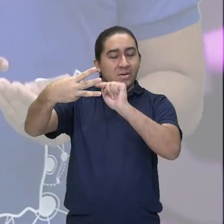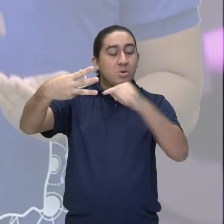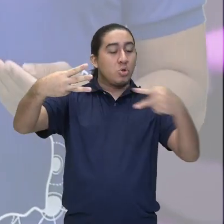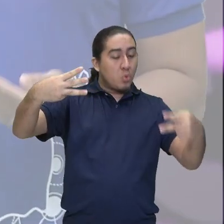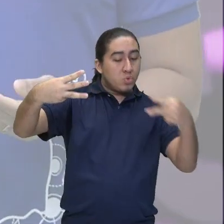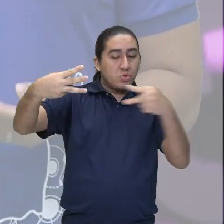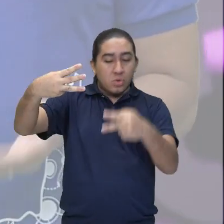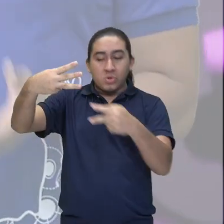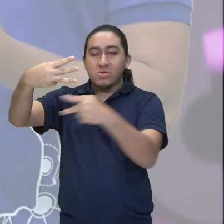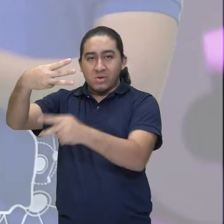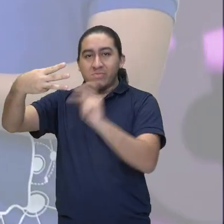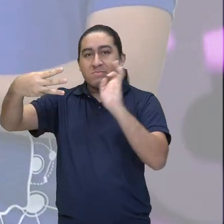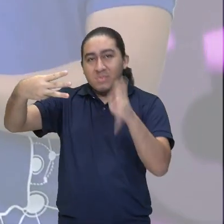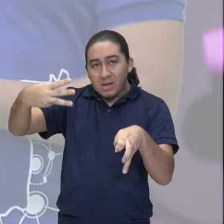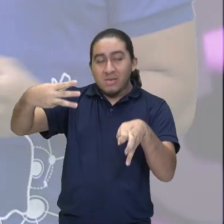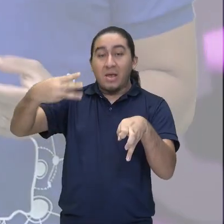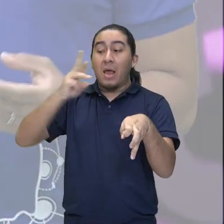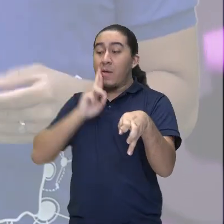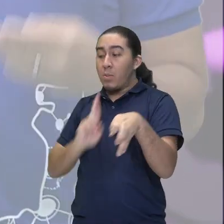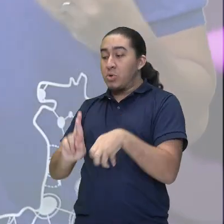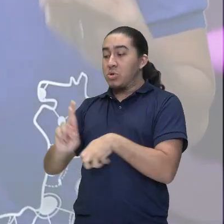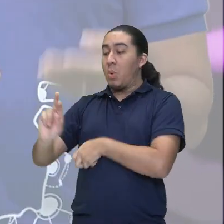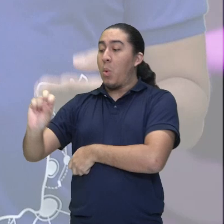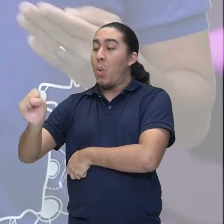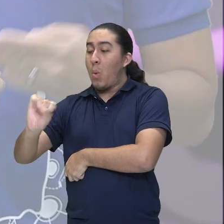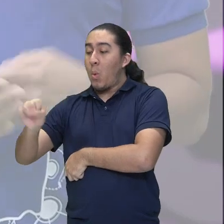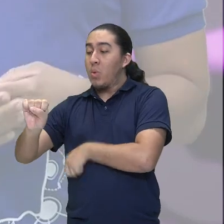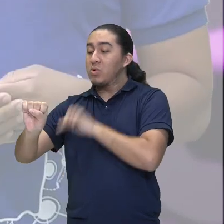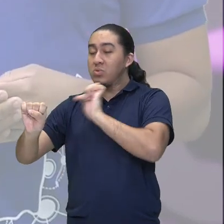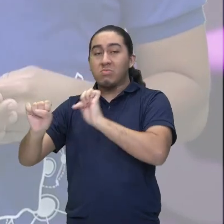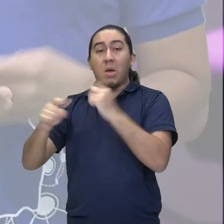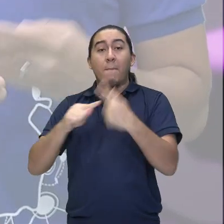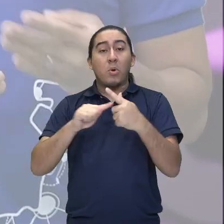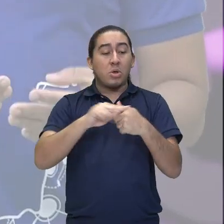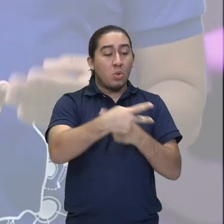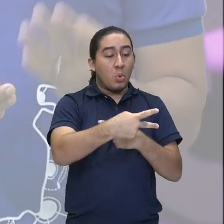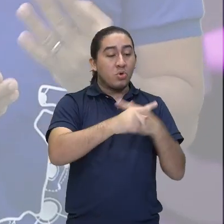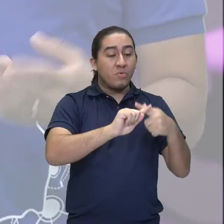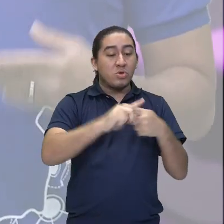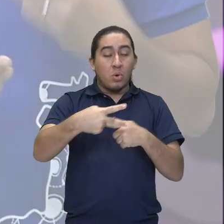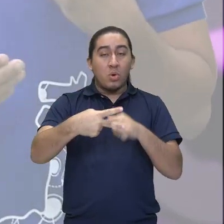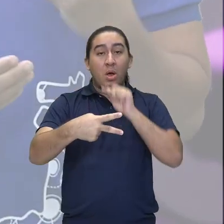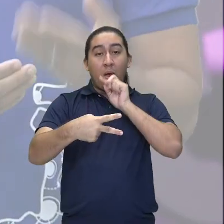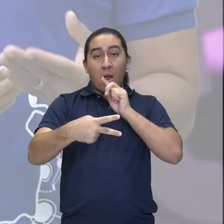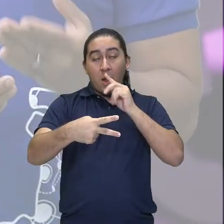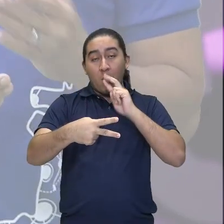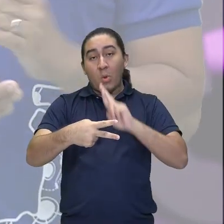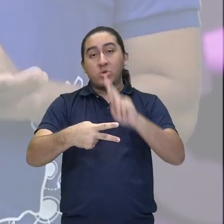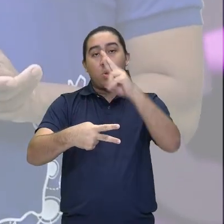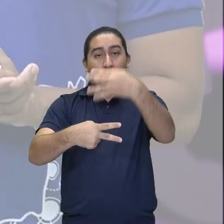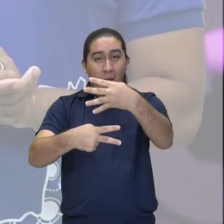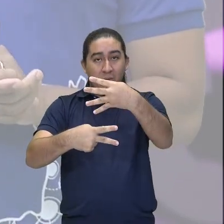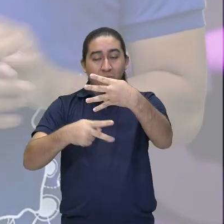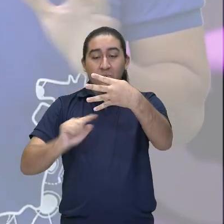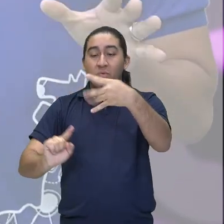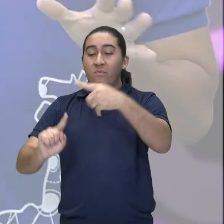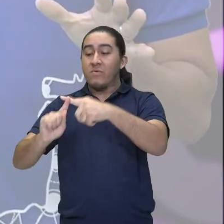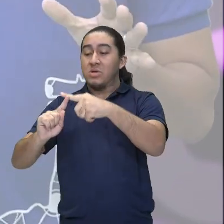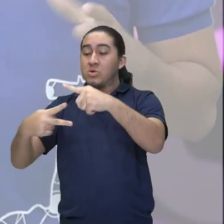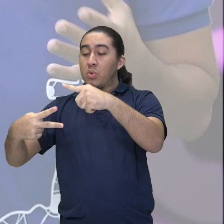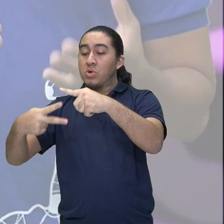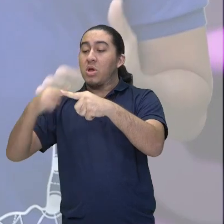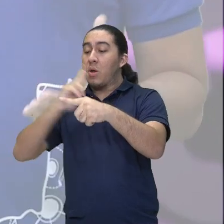é 2 ao cubo? 8. Por quê? 2 vezes 2 é 4, vezes 2, 8.